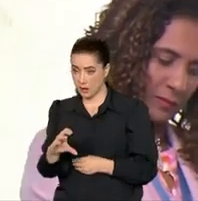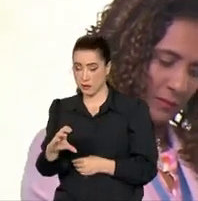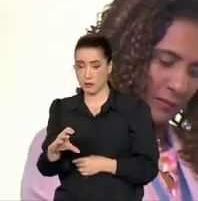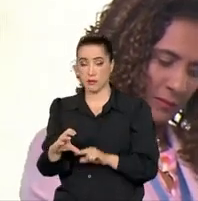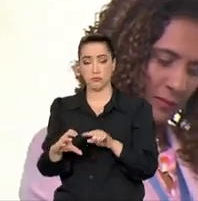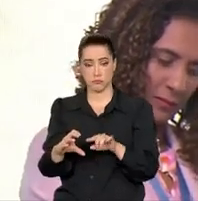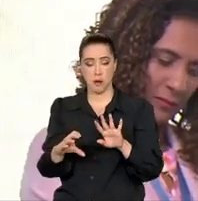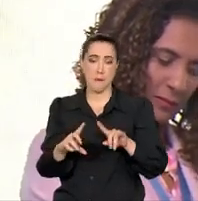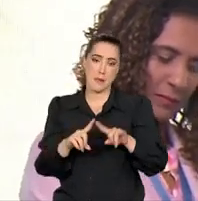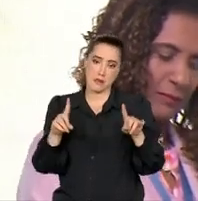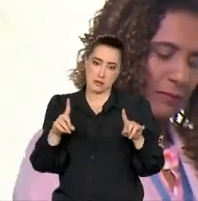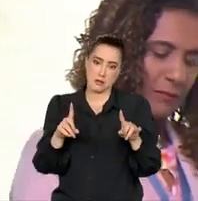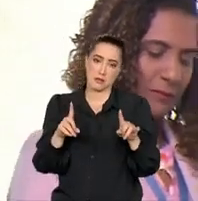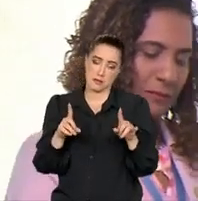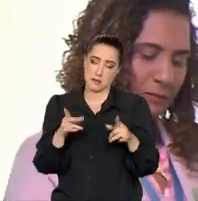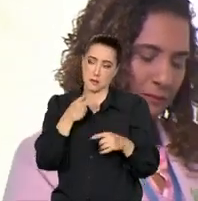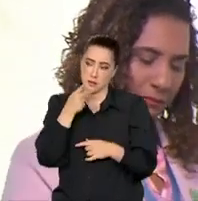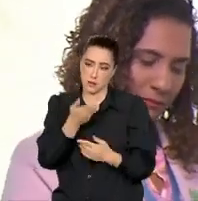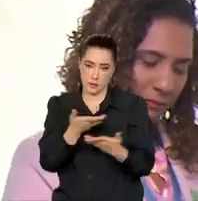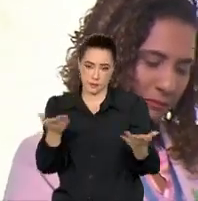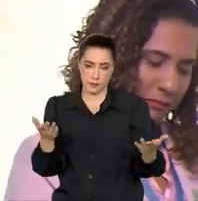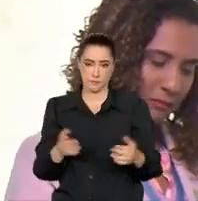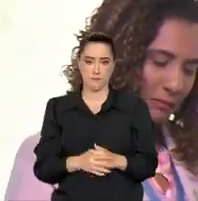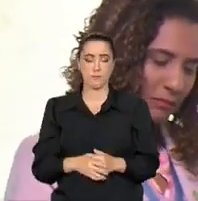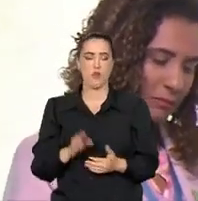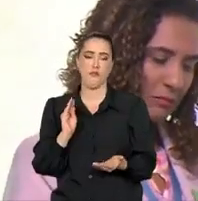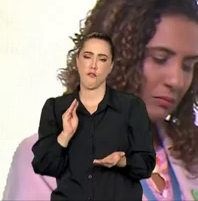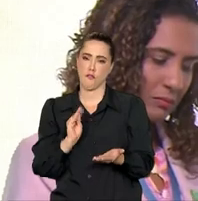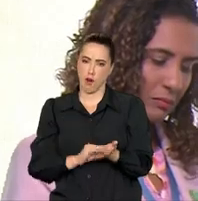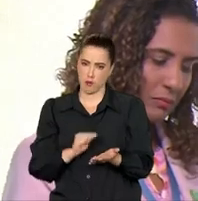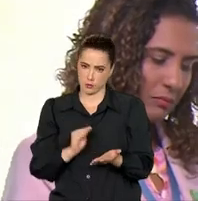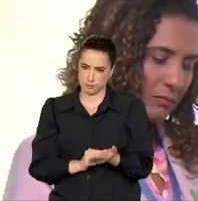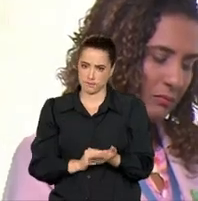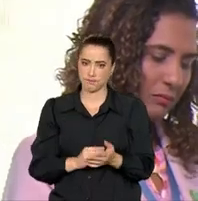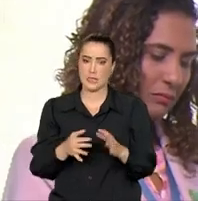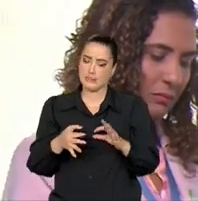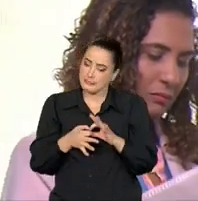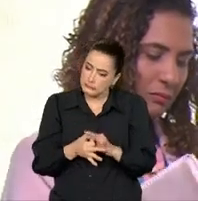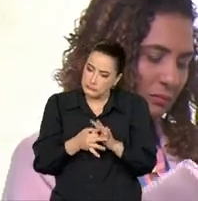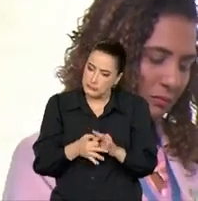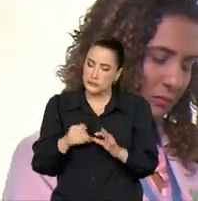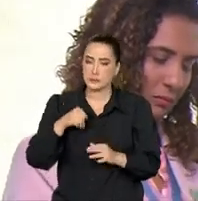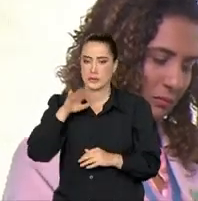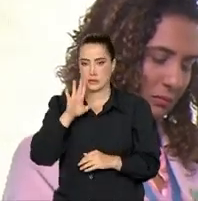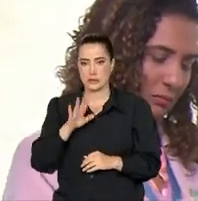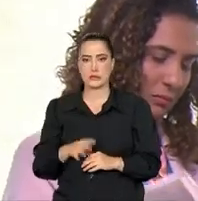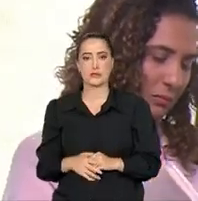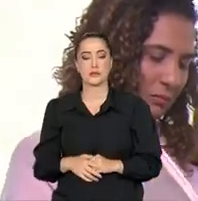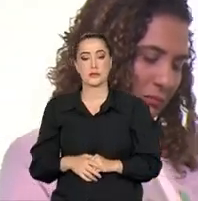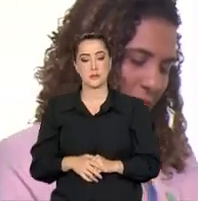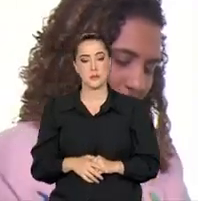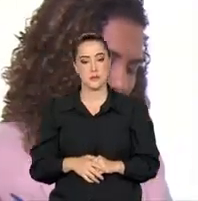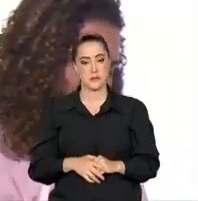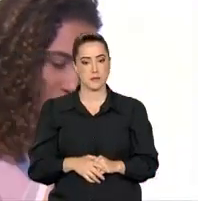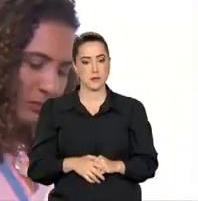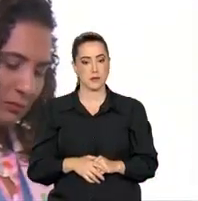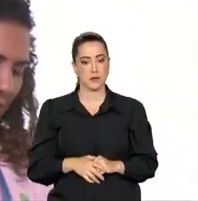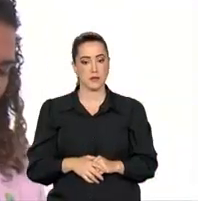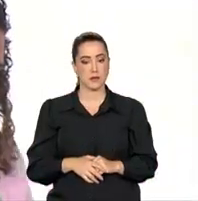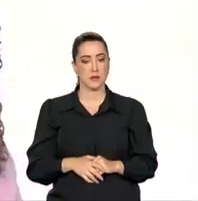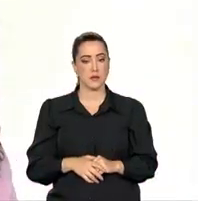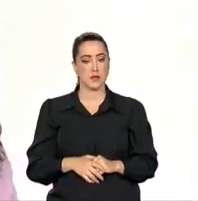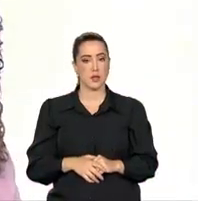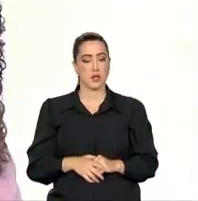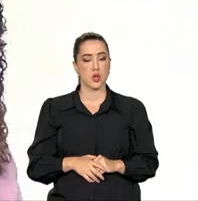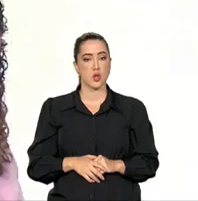mas eu vou ser sincero com vocês, ainda pouco integrado, ainda pouco integrado. O SUAS,